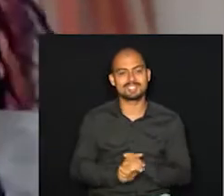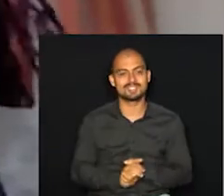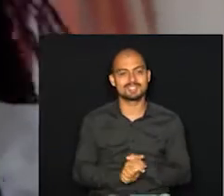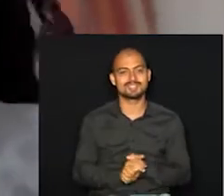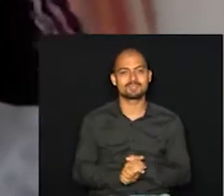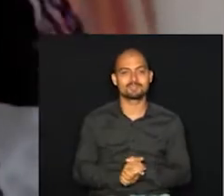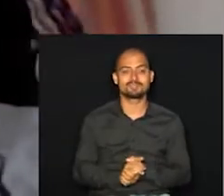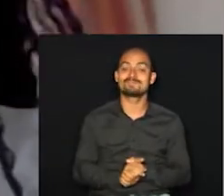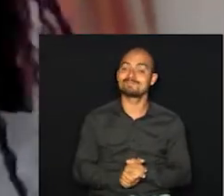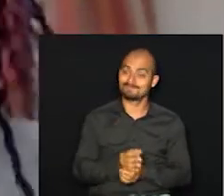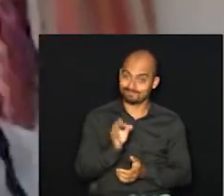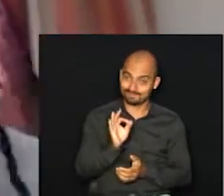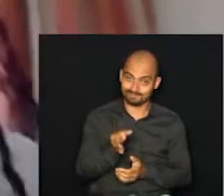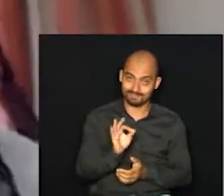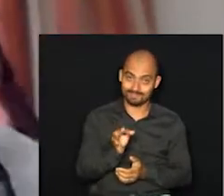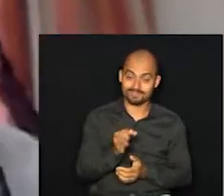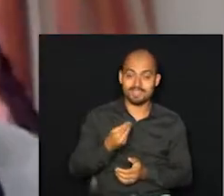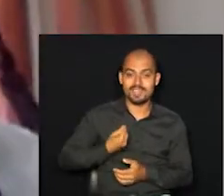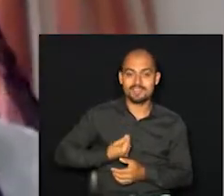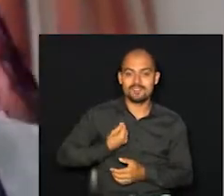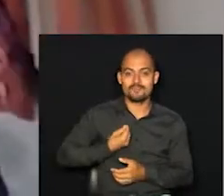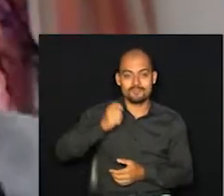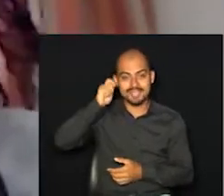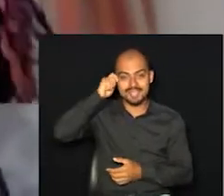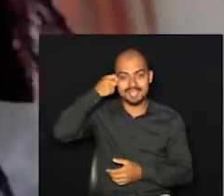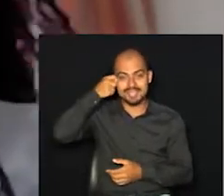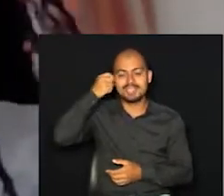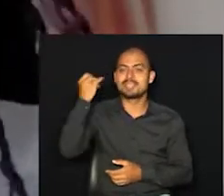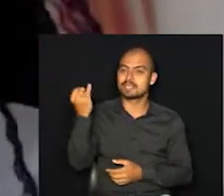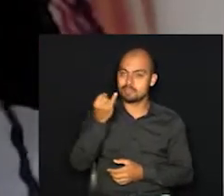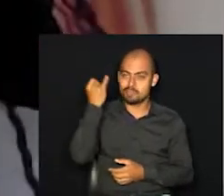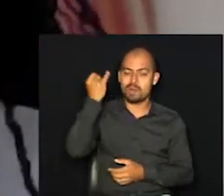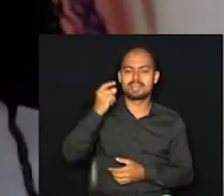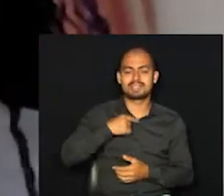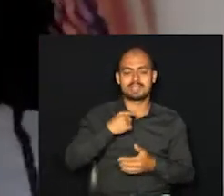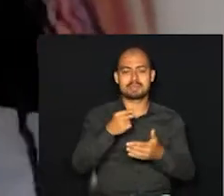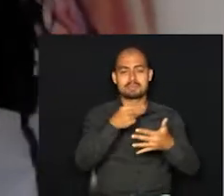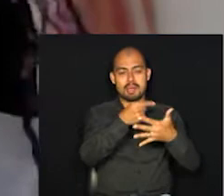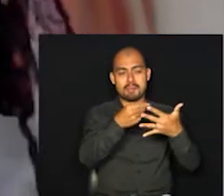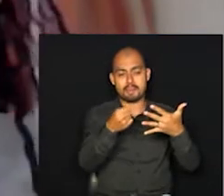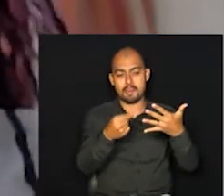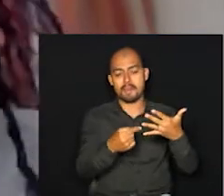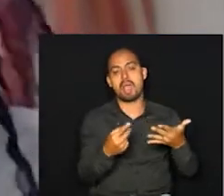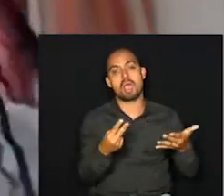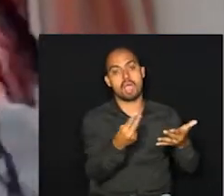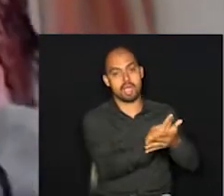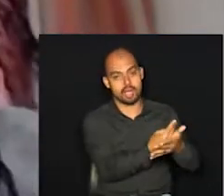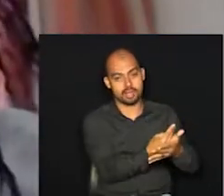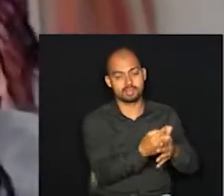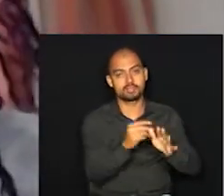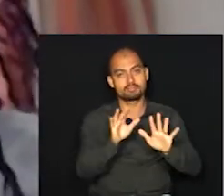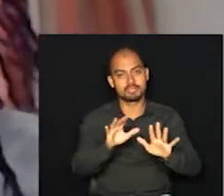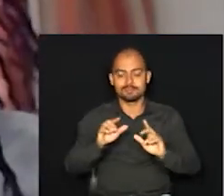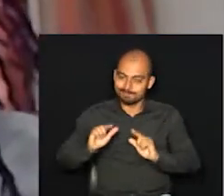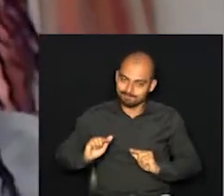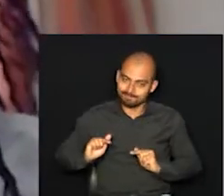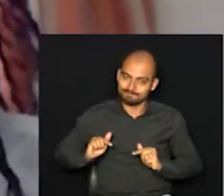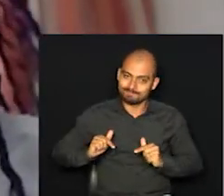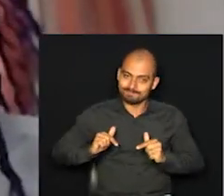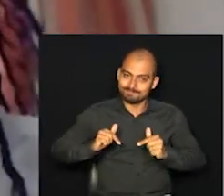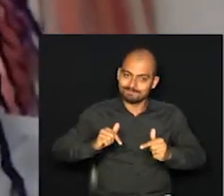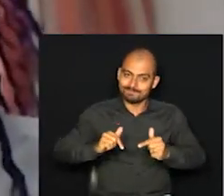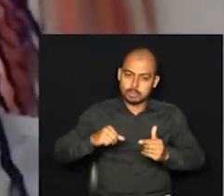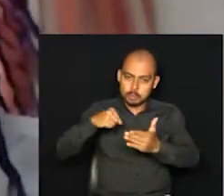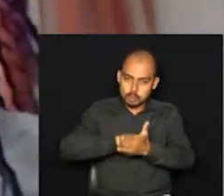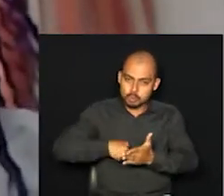se vidas negras importam, é porque tem muita coisa errada. Mas, assim, é uma luta, é uma batalha que a gente